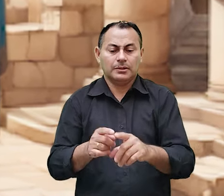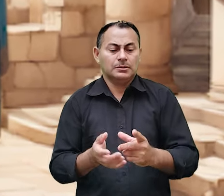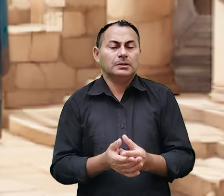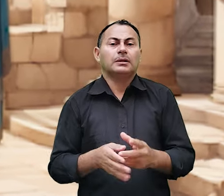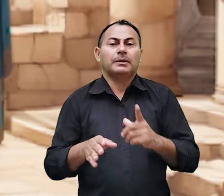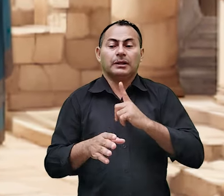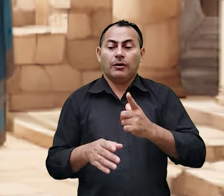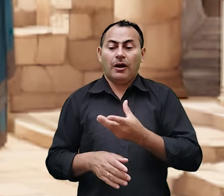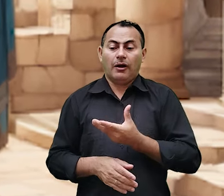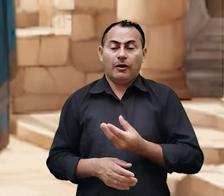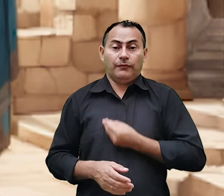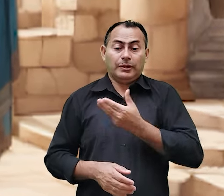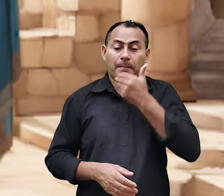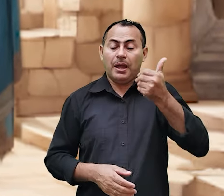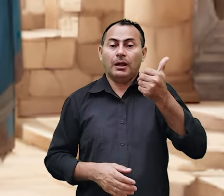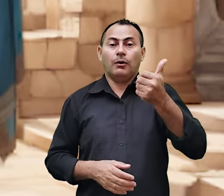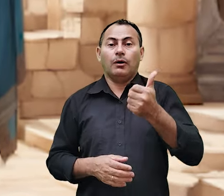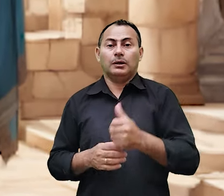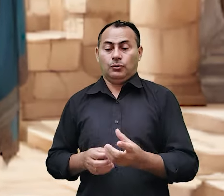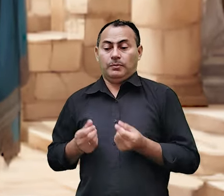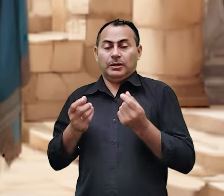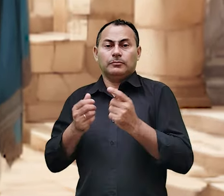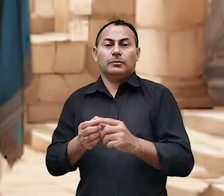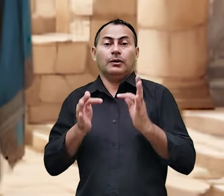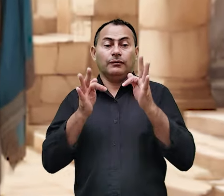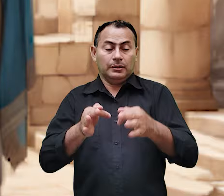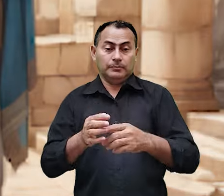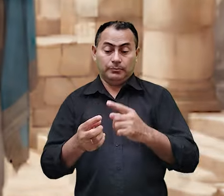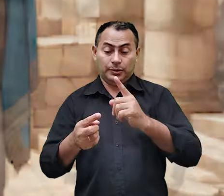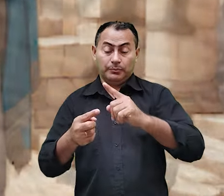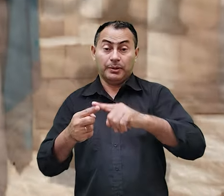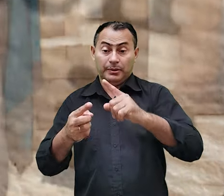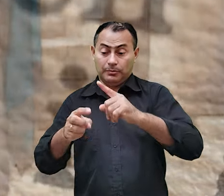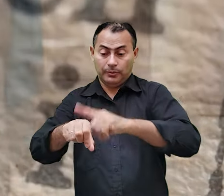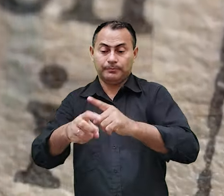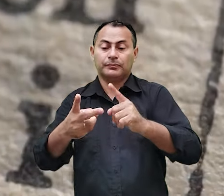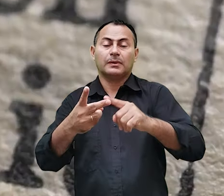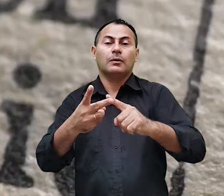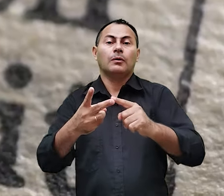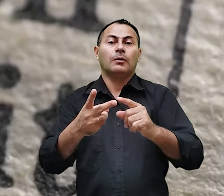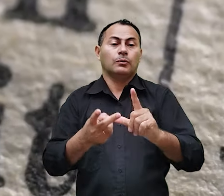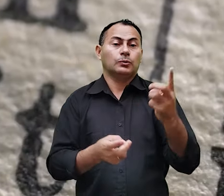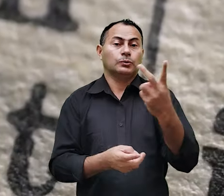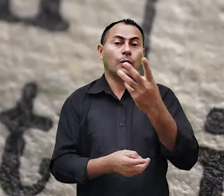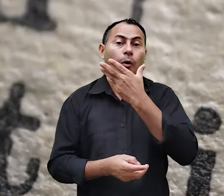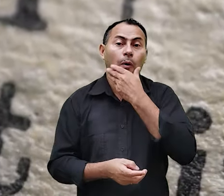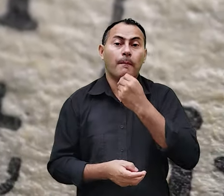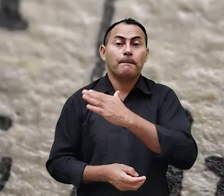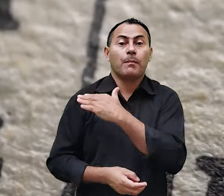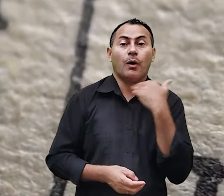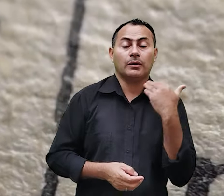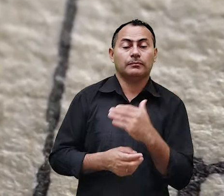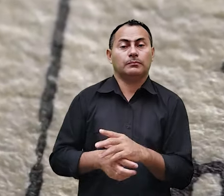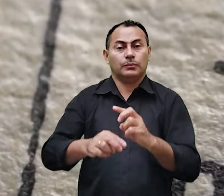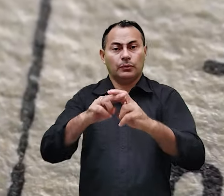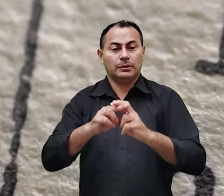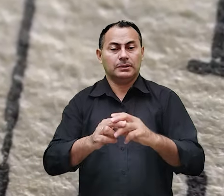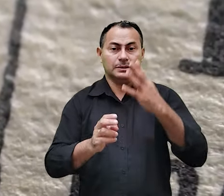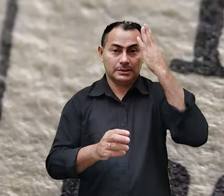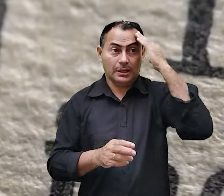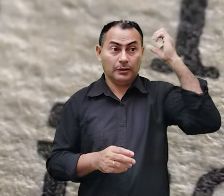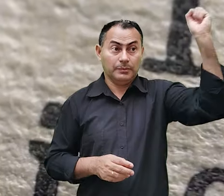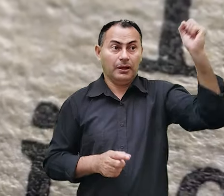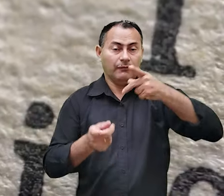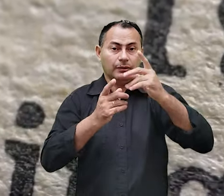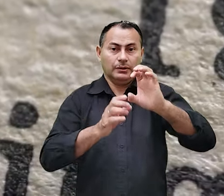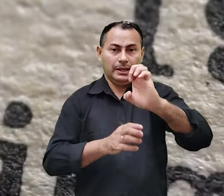melhor do que a do homem rico. Fim do primeiro ato. No segundo ato, acontece a morte dos dois homens. É